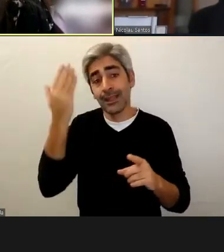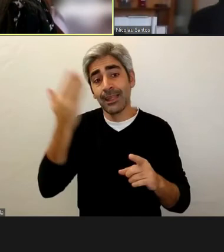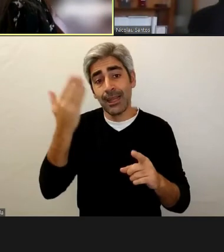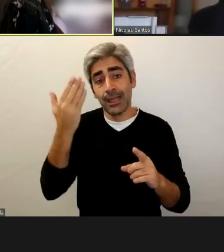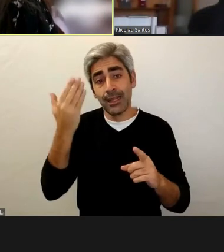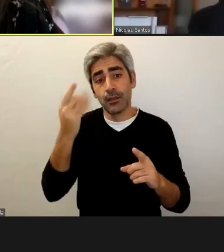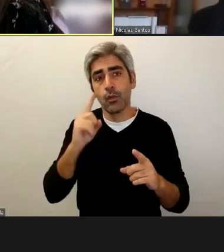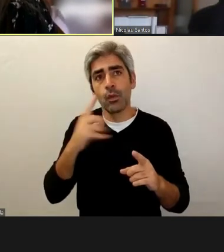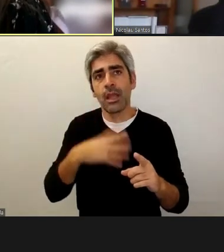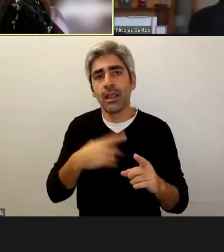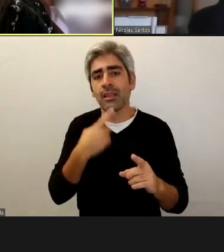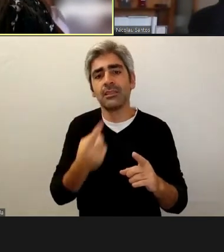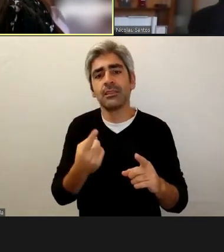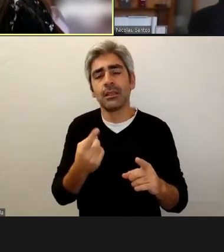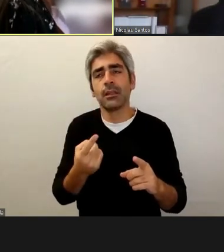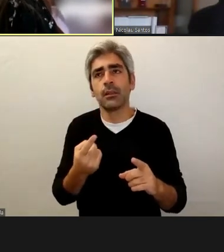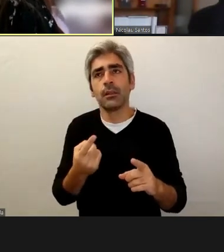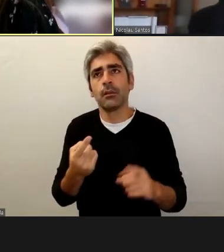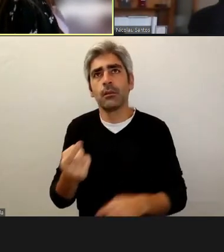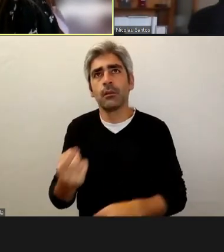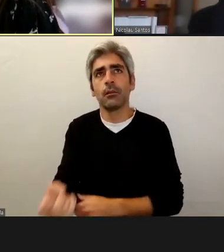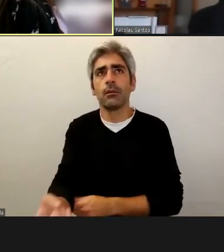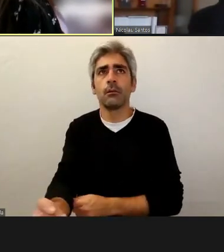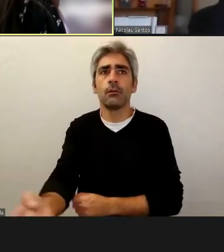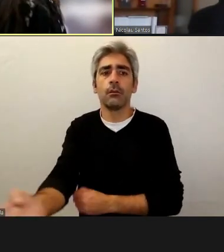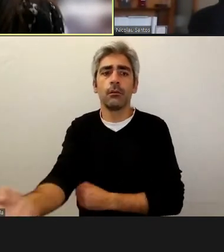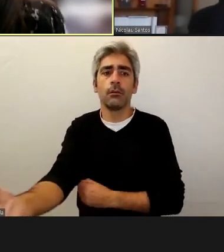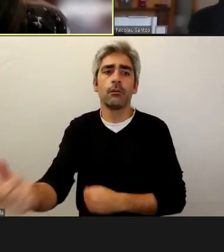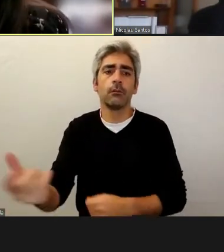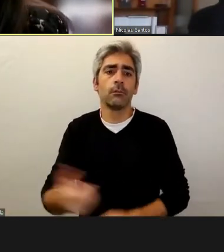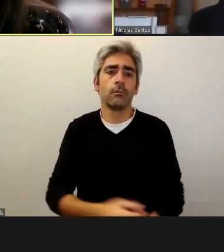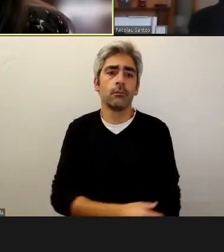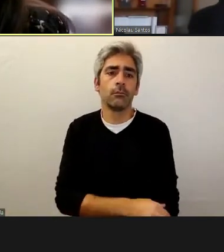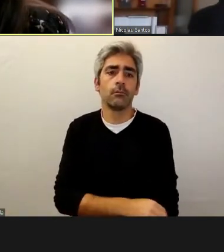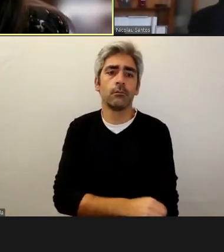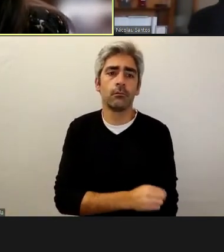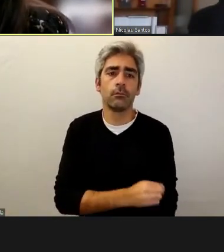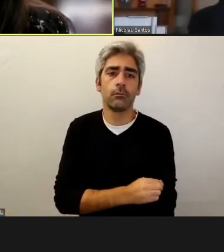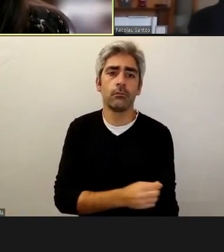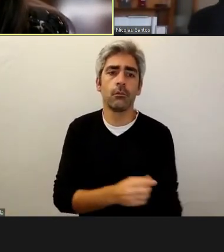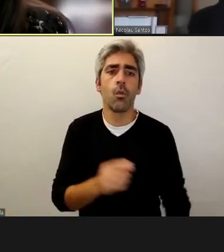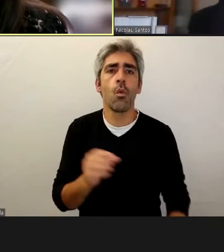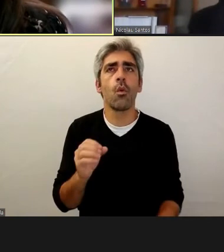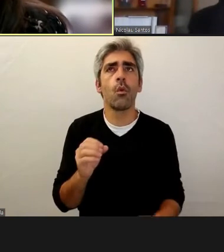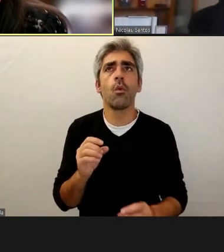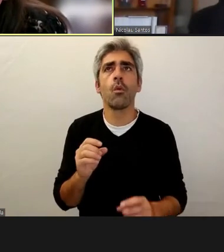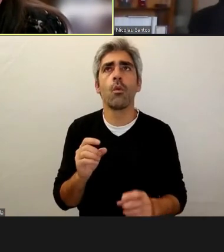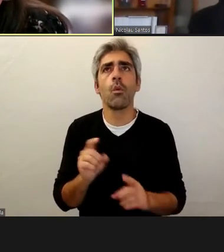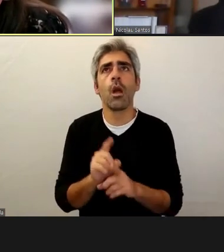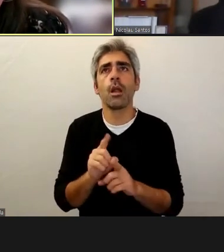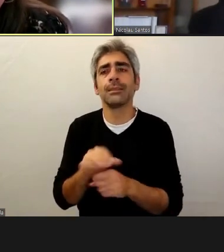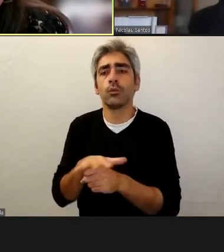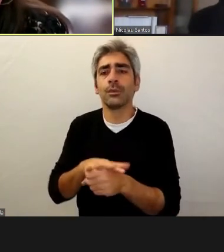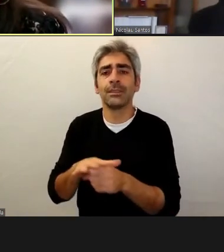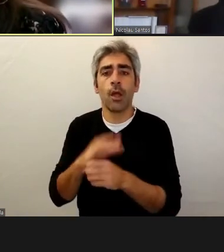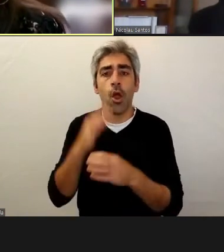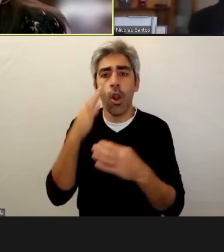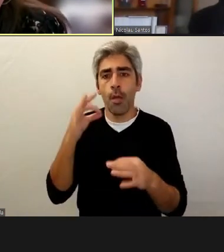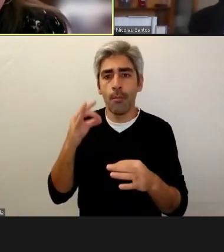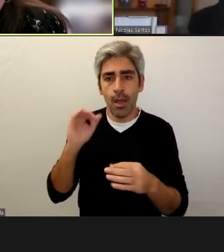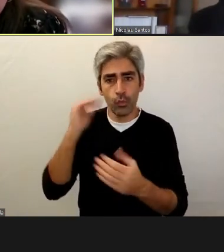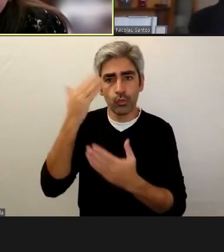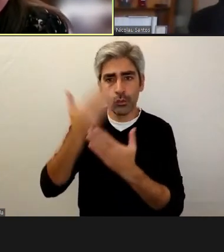não significa necessariamente que não haja, mesmo em situação de normalidade